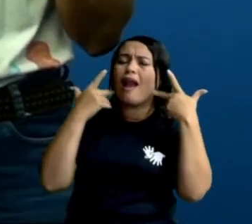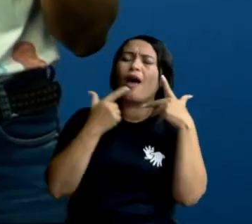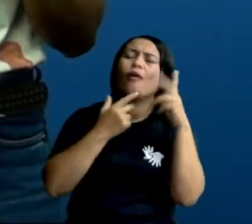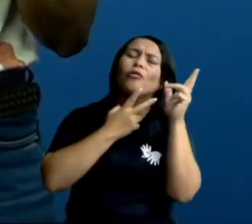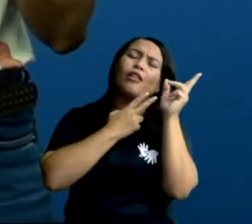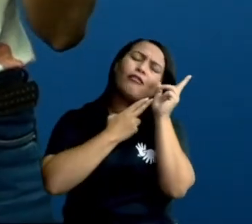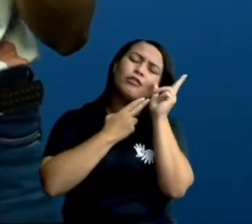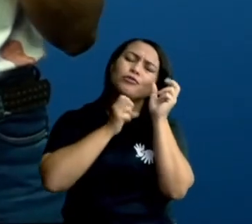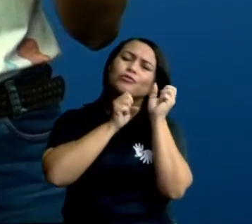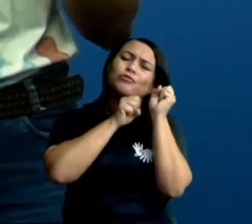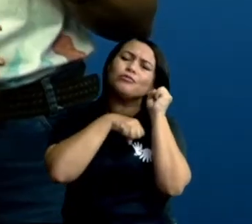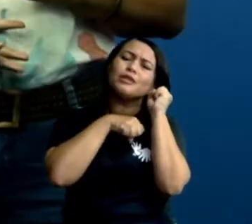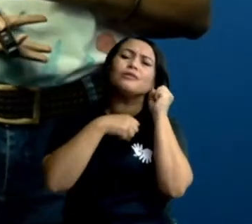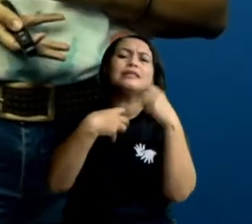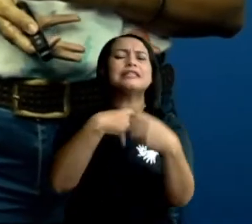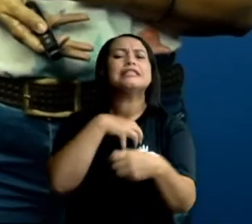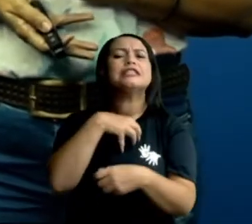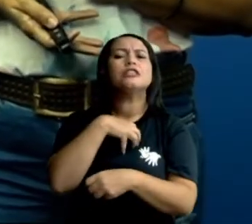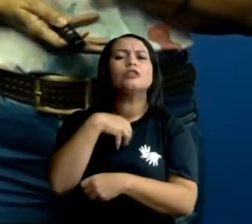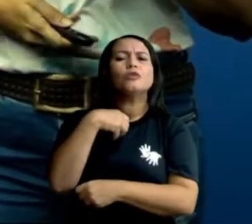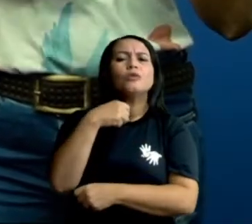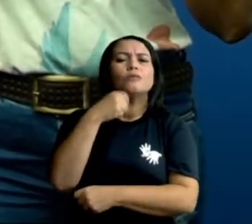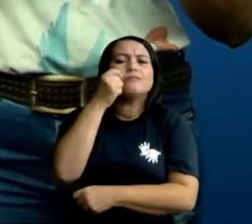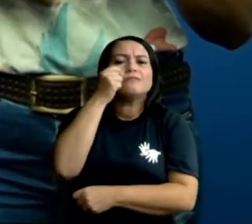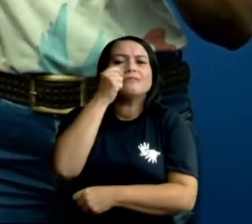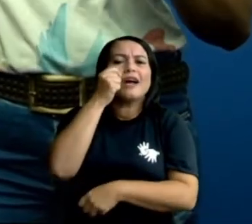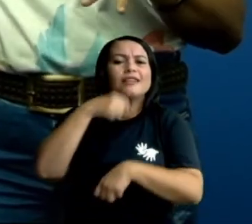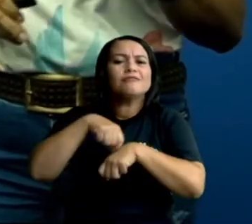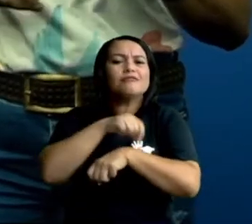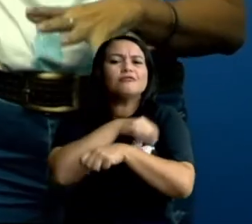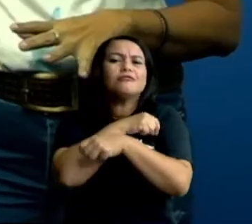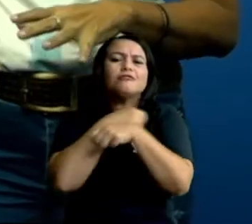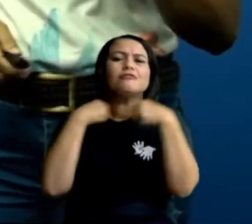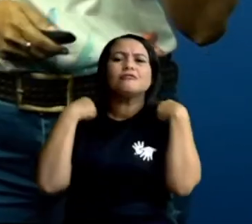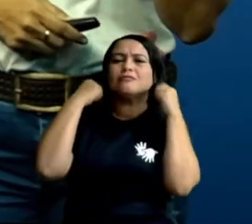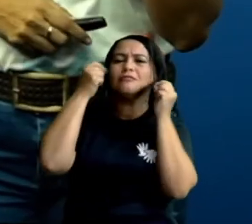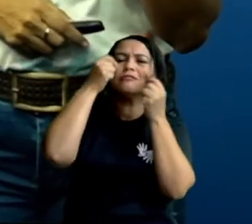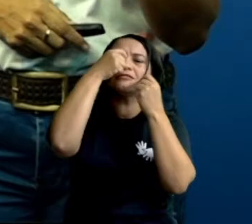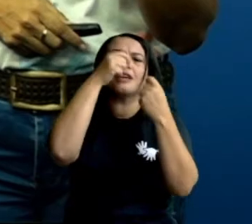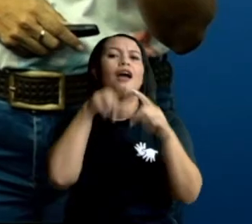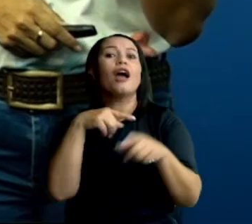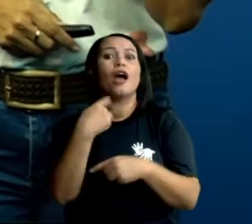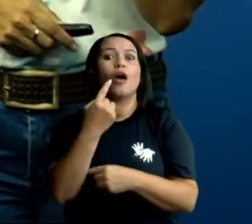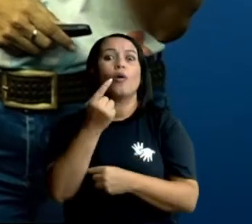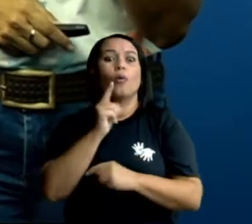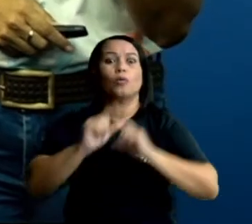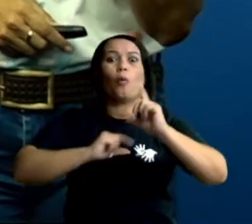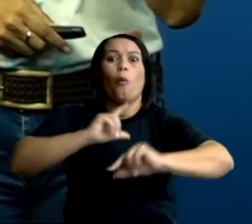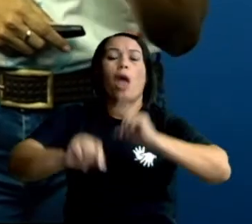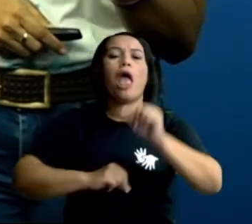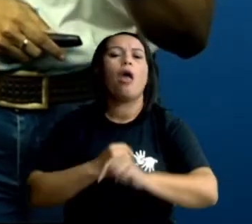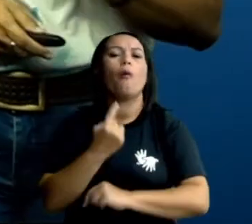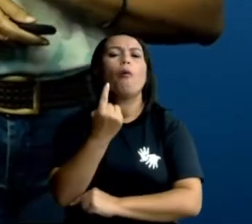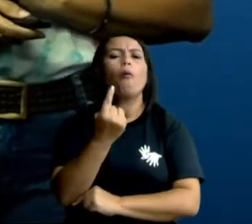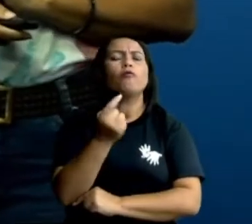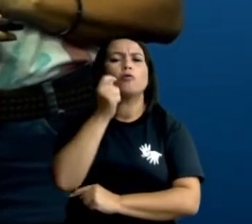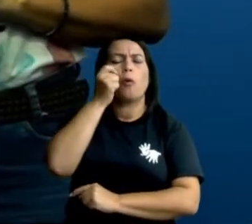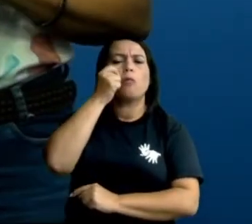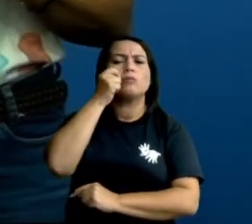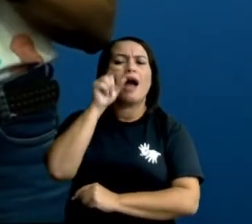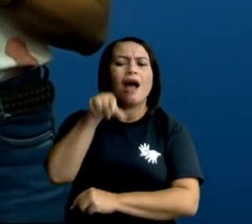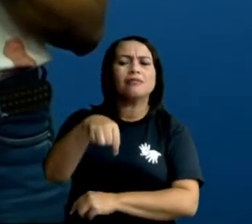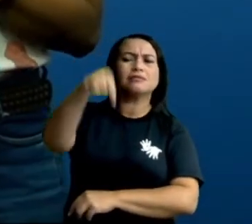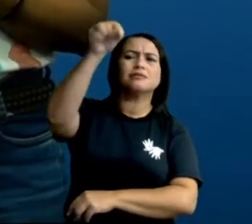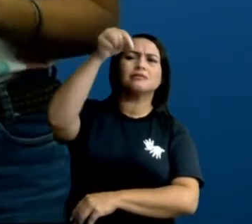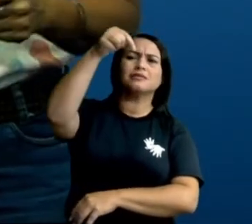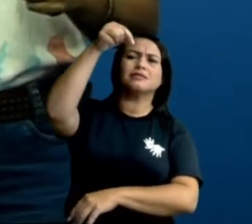nariz, porque os ratinhos estavam brincando. Os ratinhos correram e só ficou um. Ó. Esse um que ficou, ele agarrou.